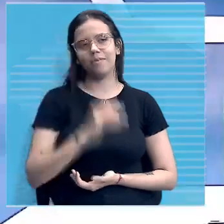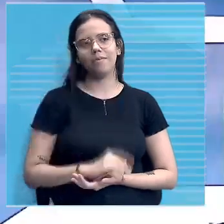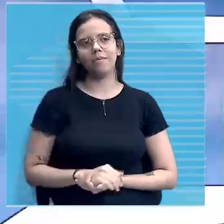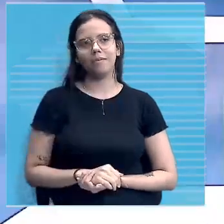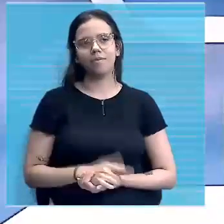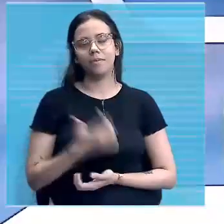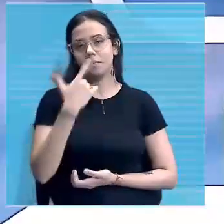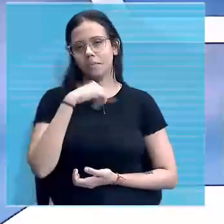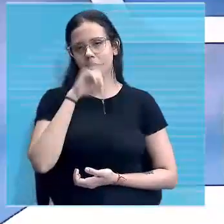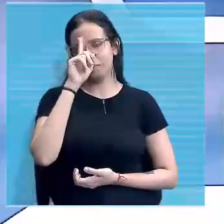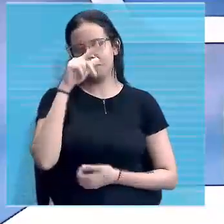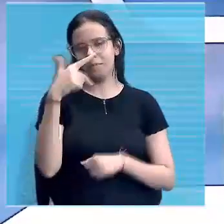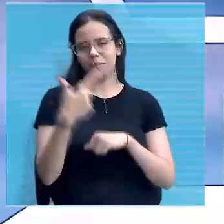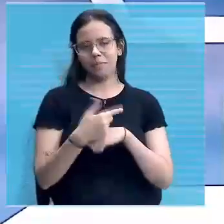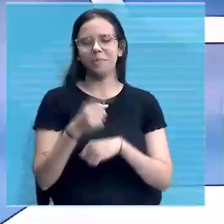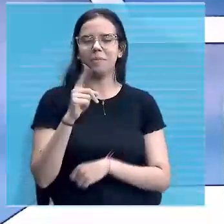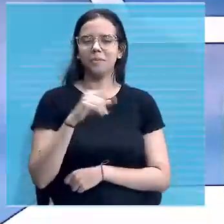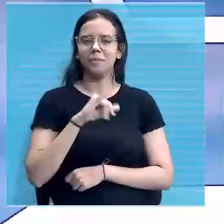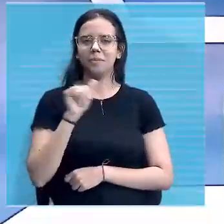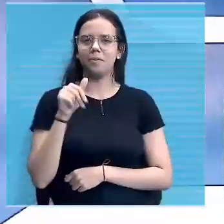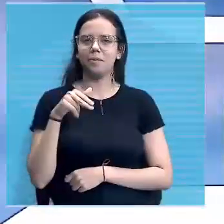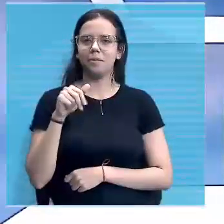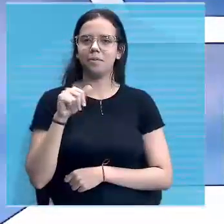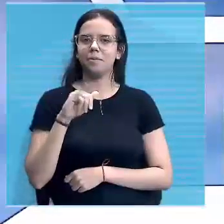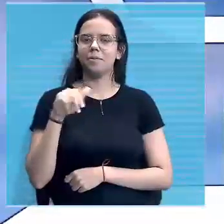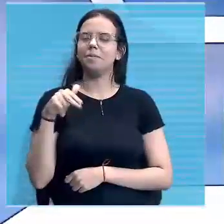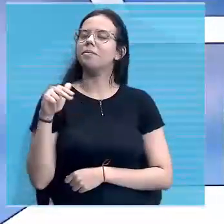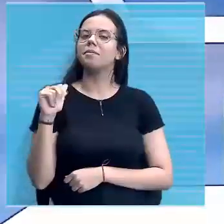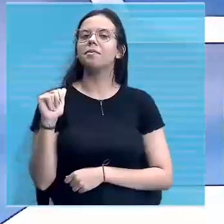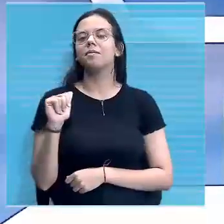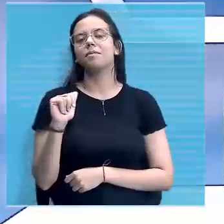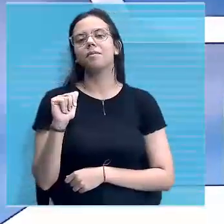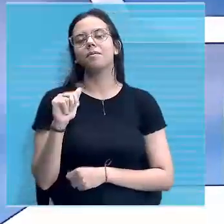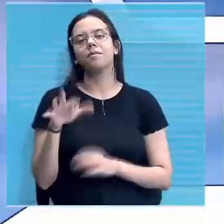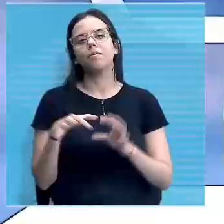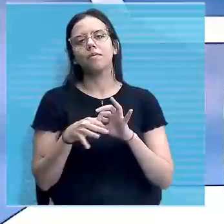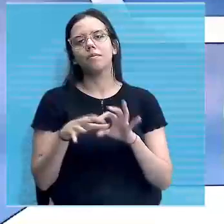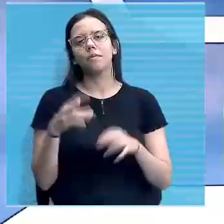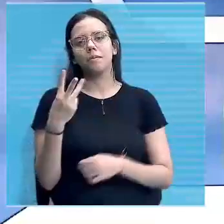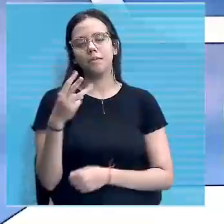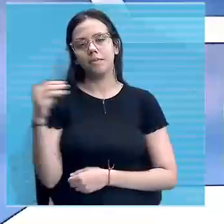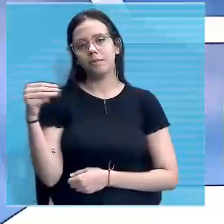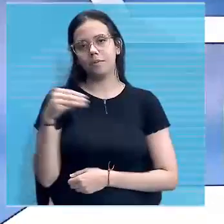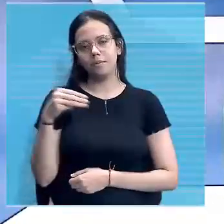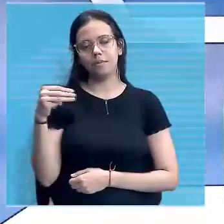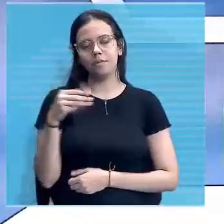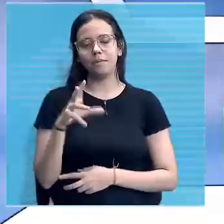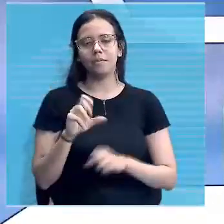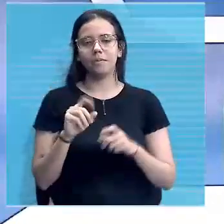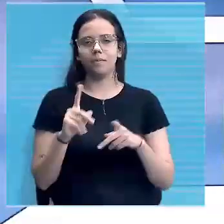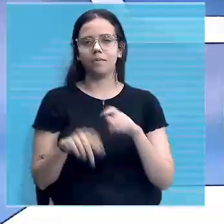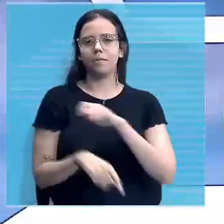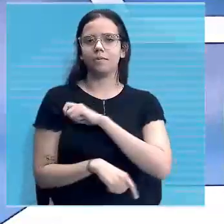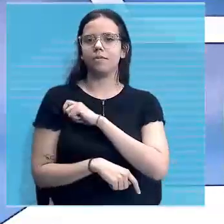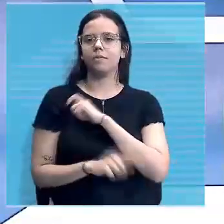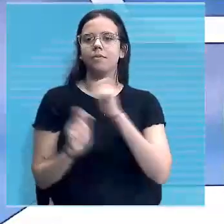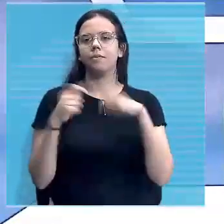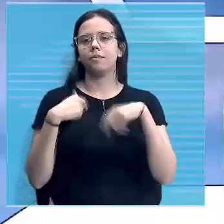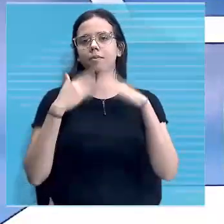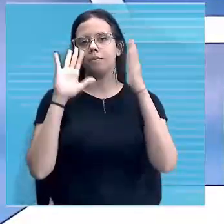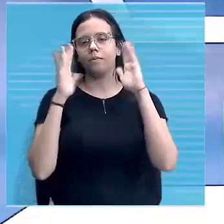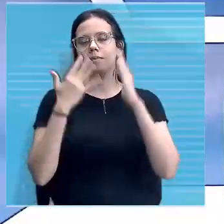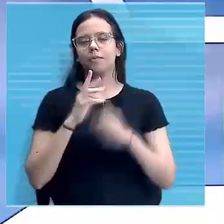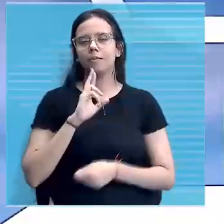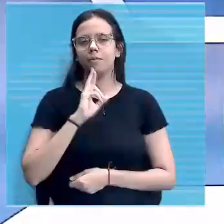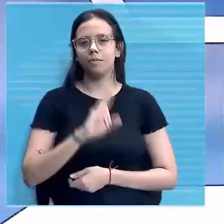é queimando eu mostrei aqui Janaína chama-me de aí 3 minutinhos aí para galera analisar a